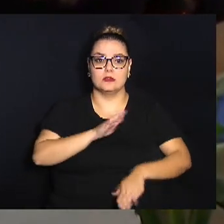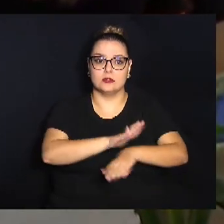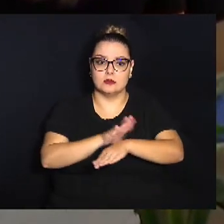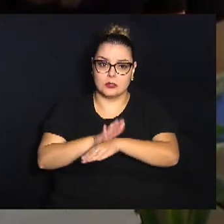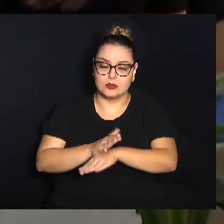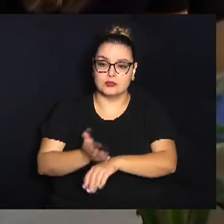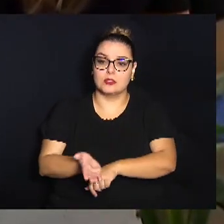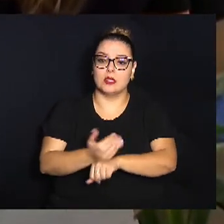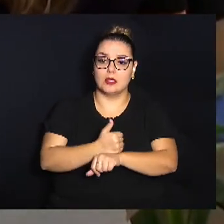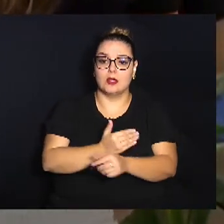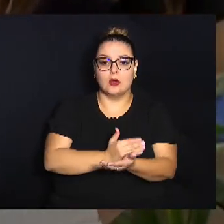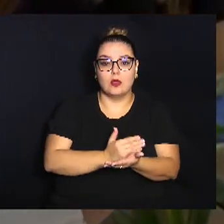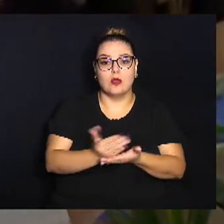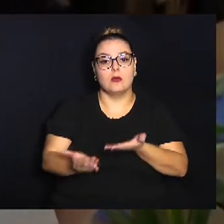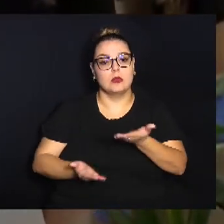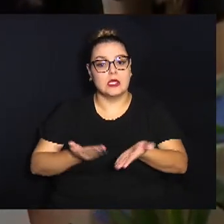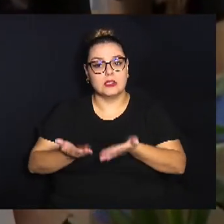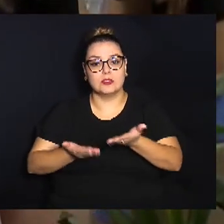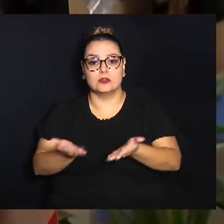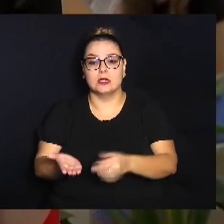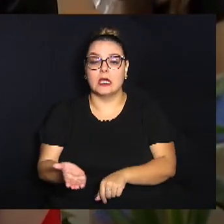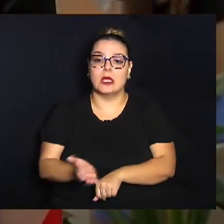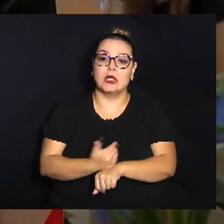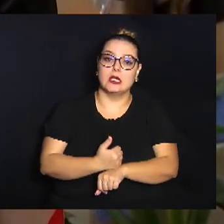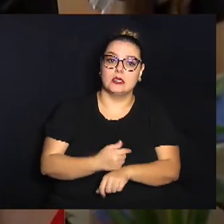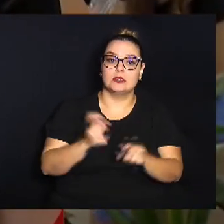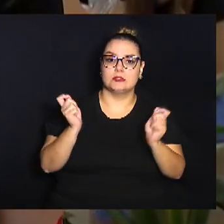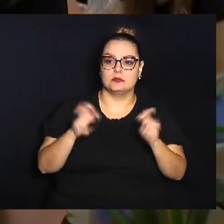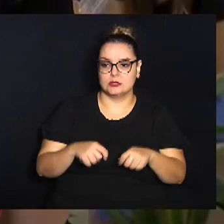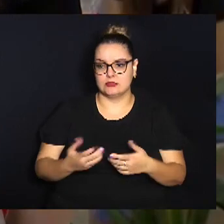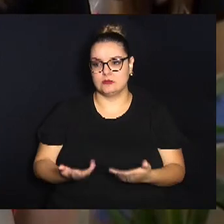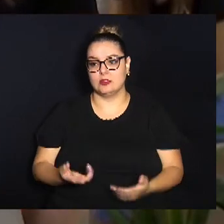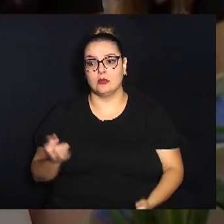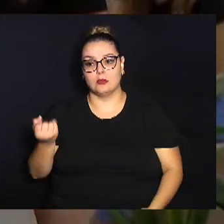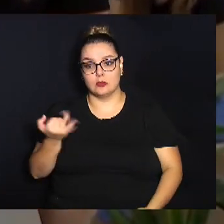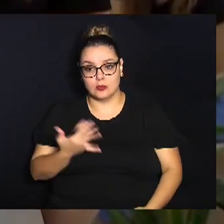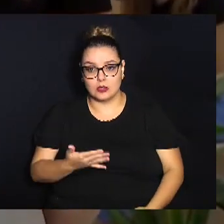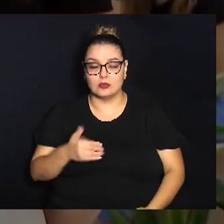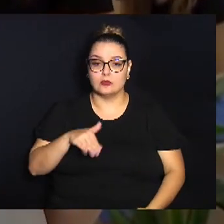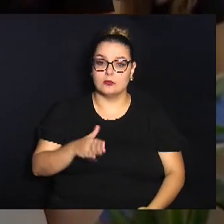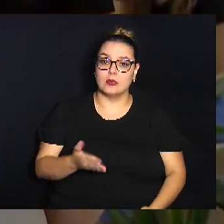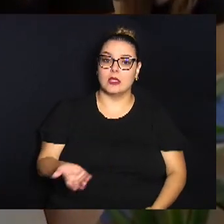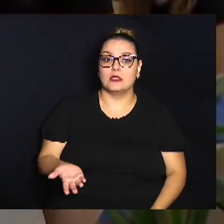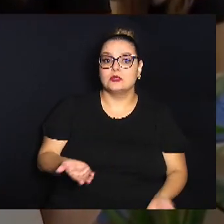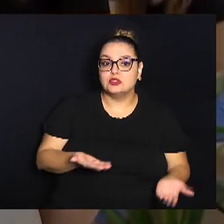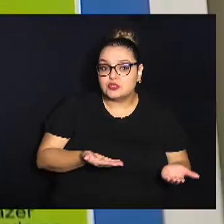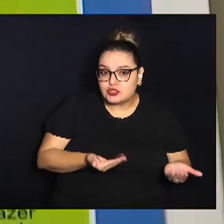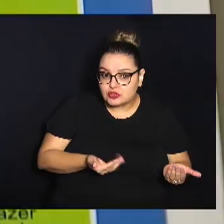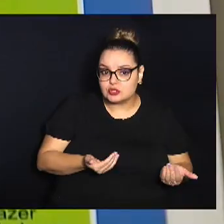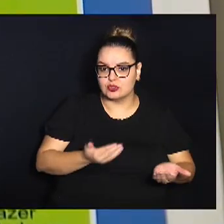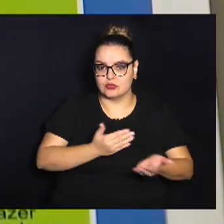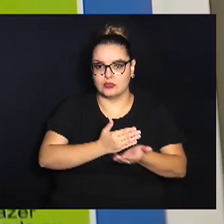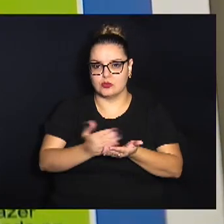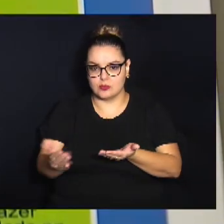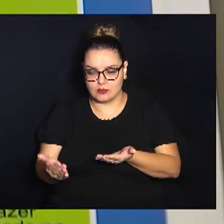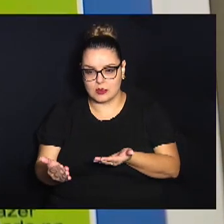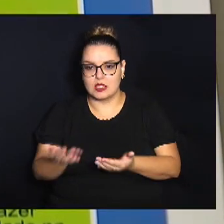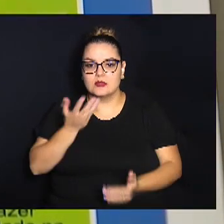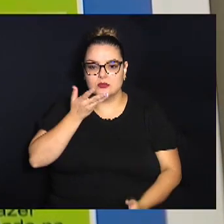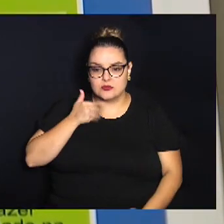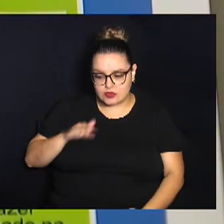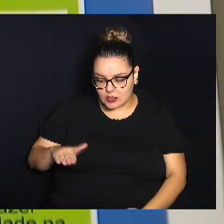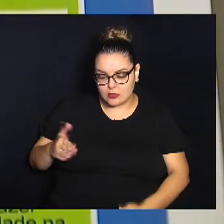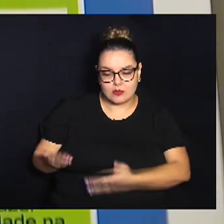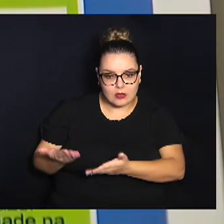que é iniciar o tratamento o mais precocemente possível. Então, quanto mais nova a criança inicia o tratamento, maiores habilidades ela